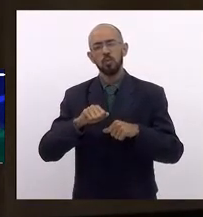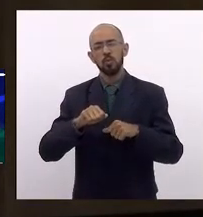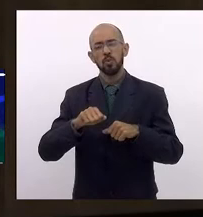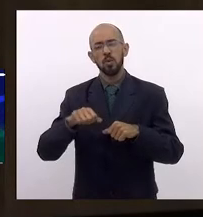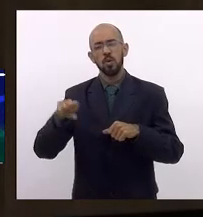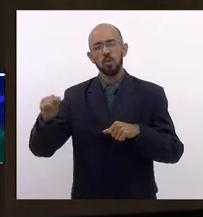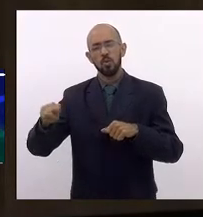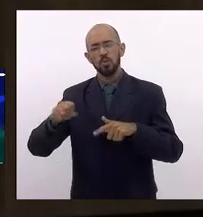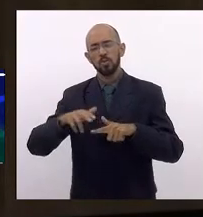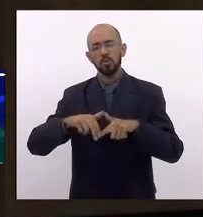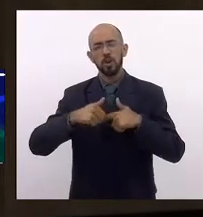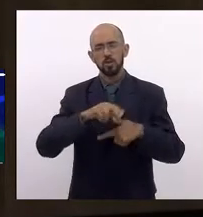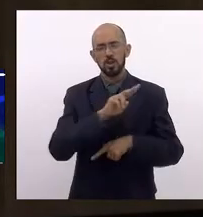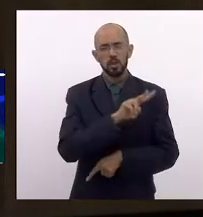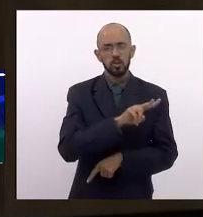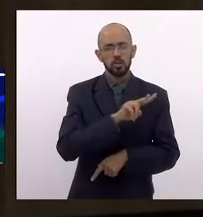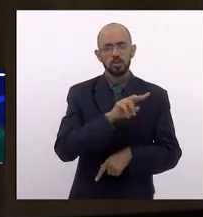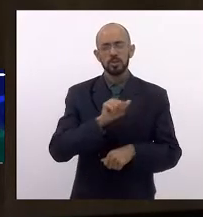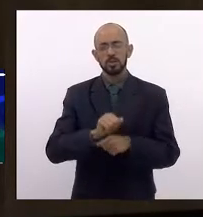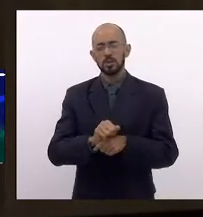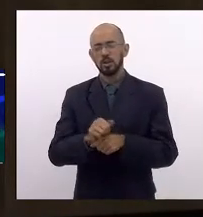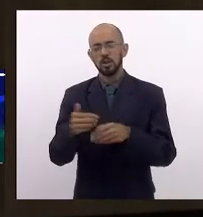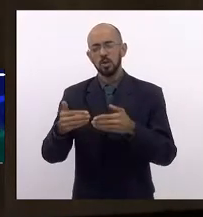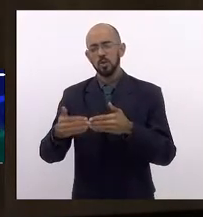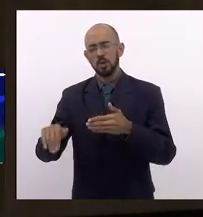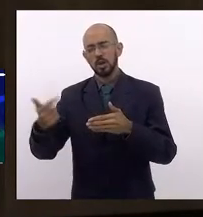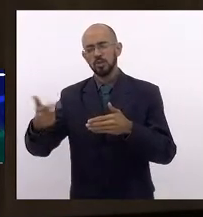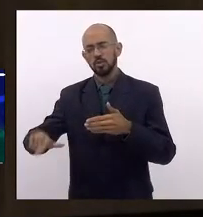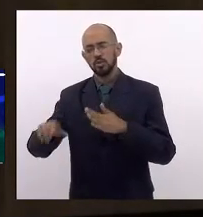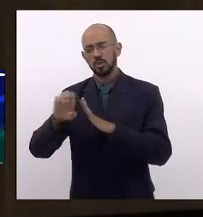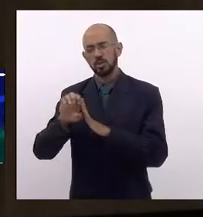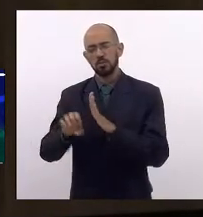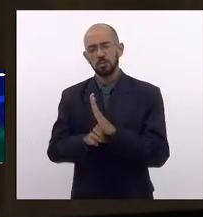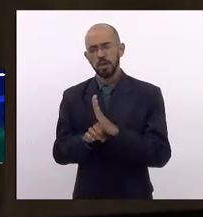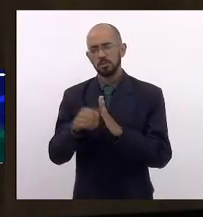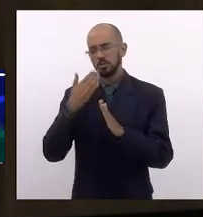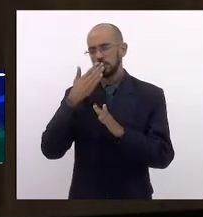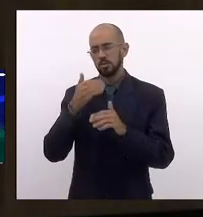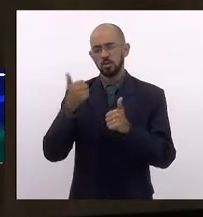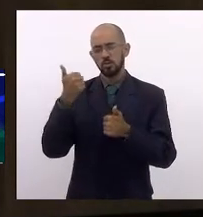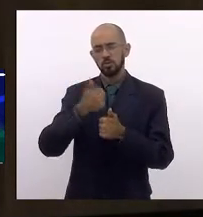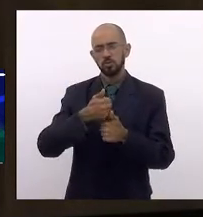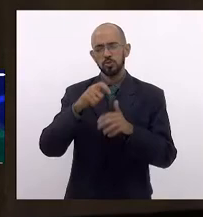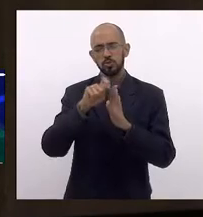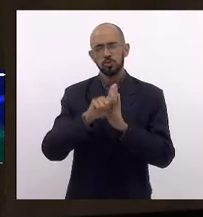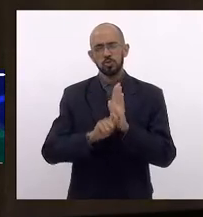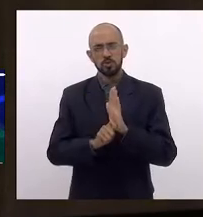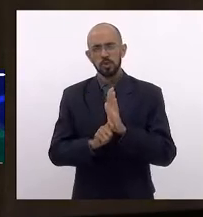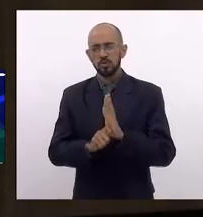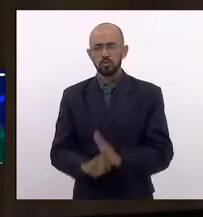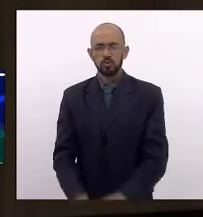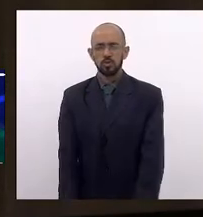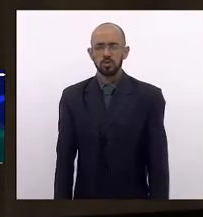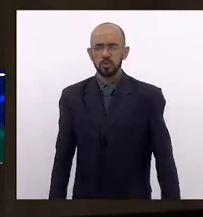oito pela Emenda dois scj contrário as demais emendas concluindo o substitutivo